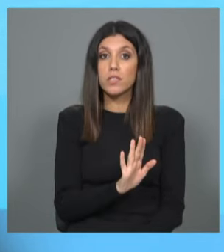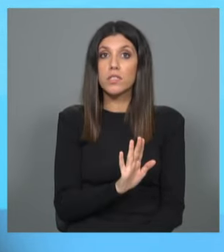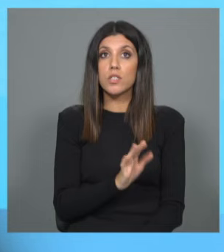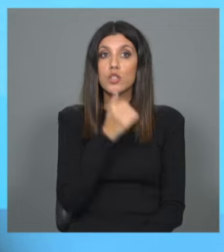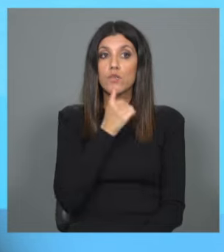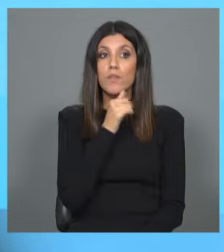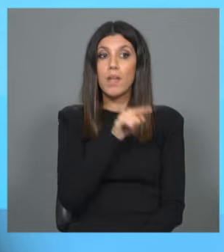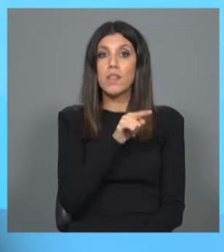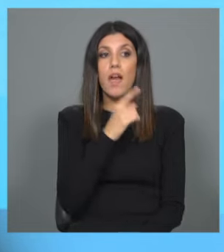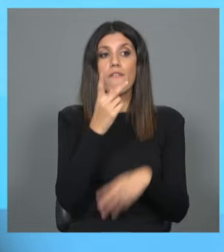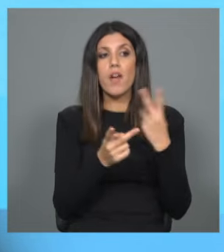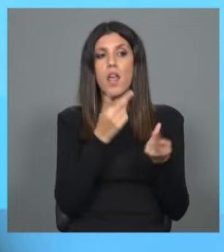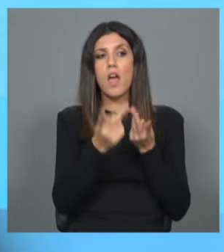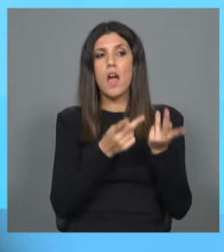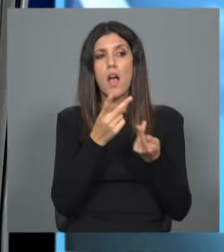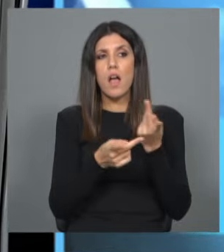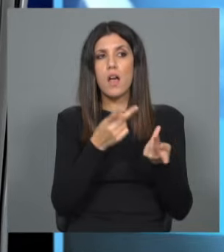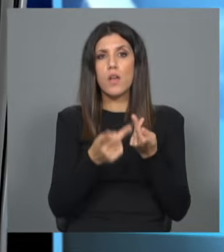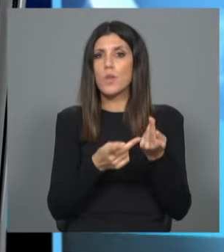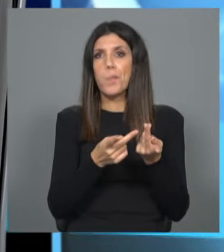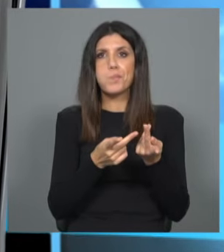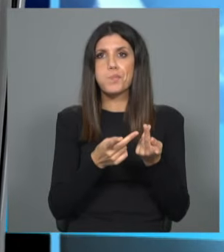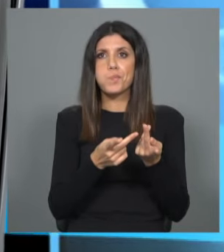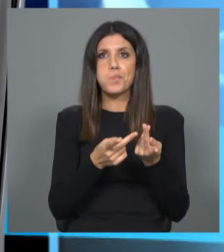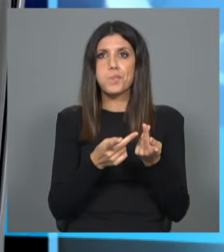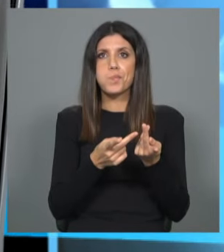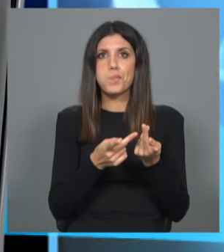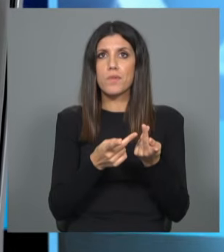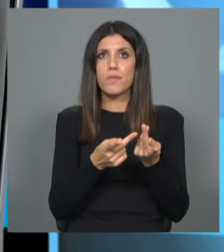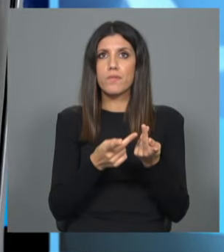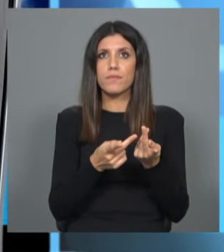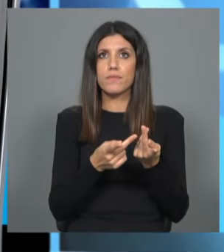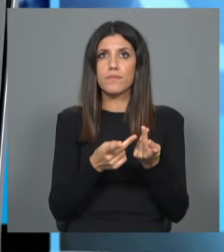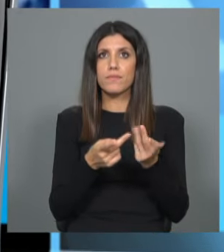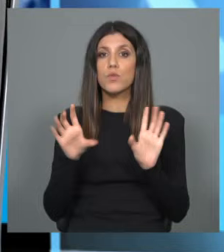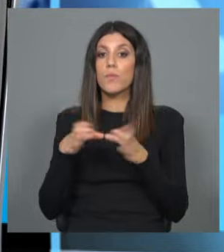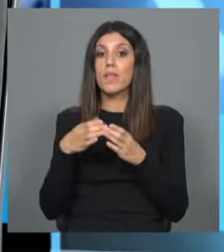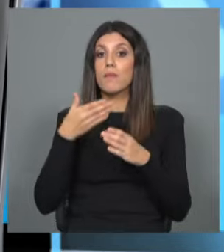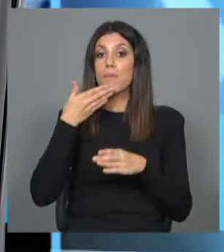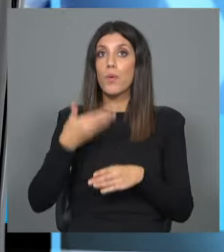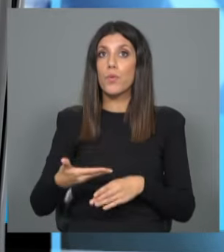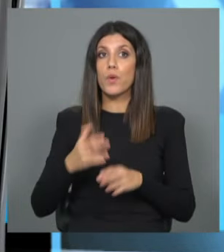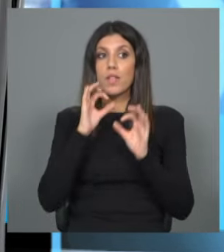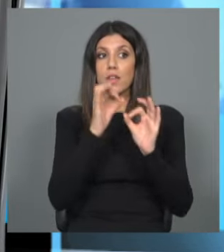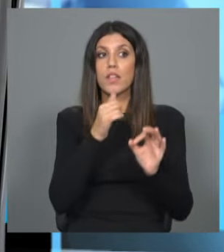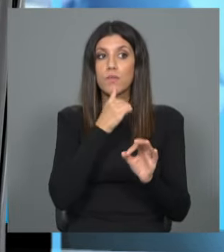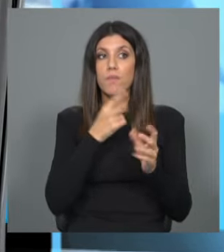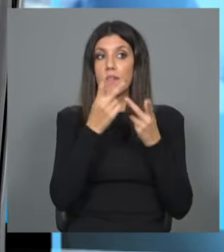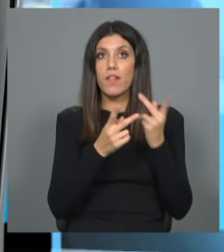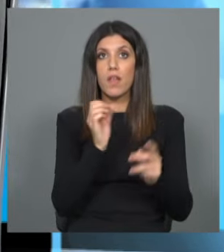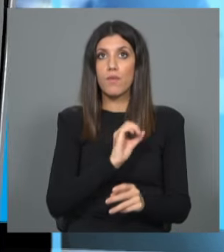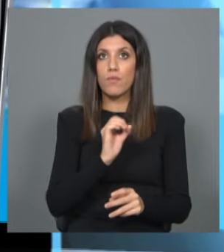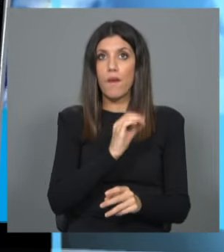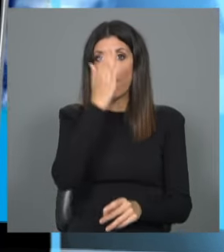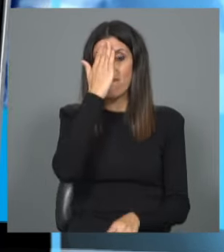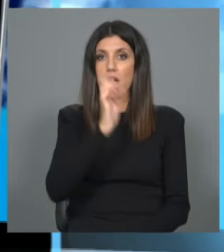sofrimento não vai ser avaliado garantidamente, obrigatoriamente, por uma equipa especializada em tratar sofrimento. Não está